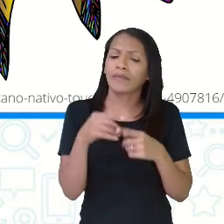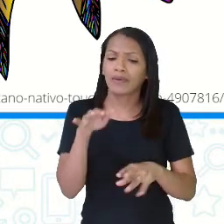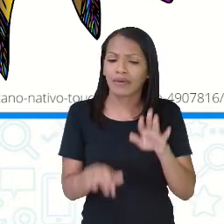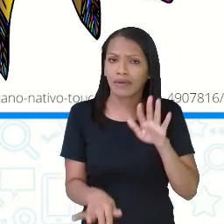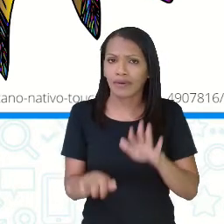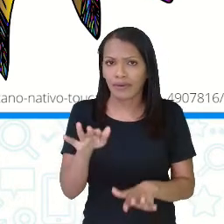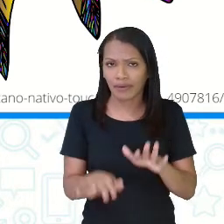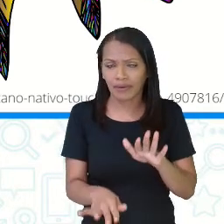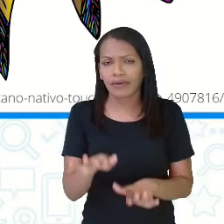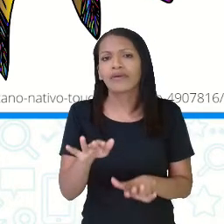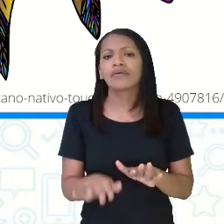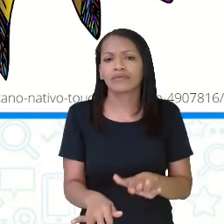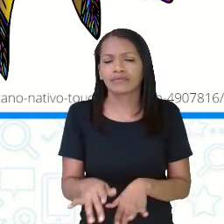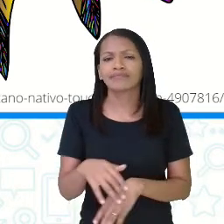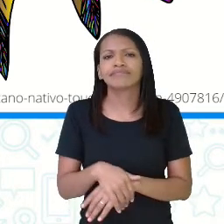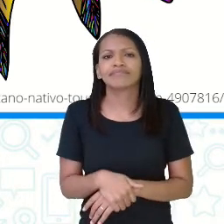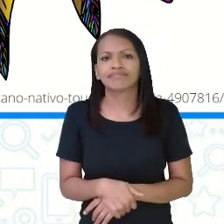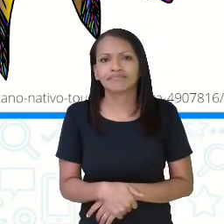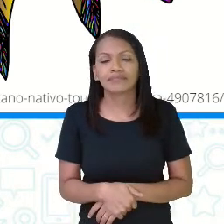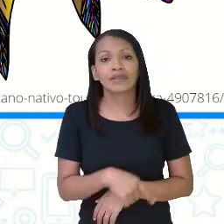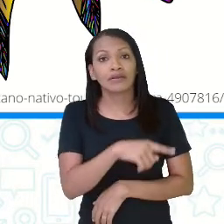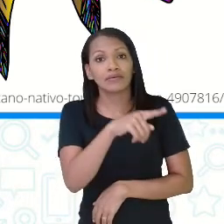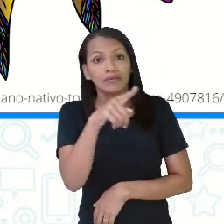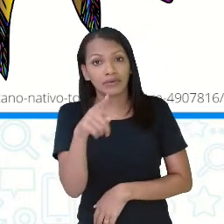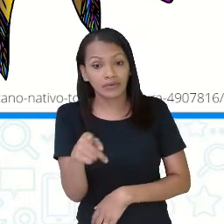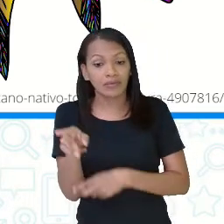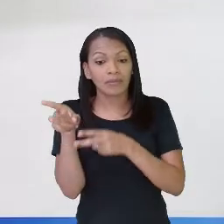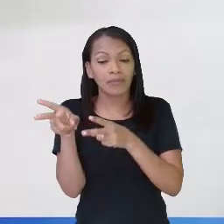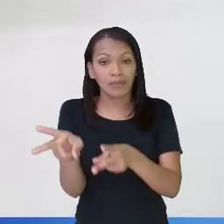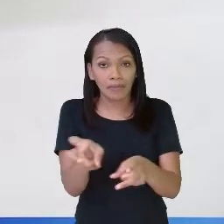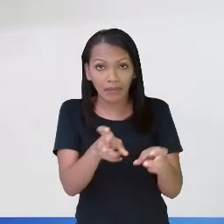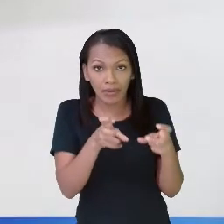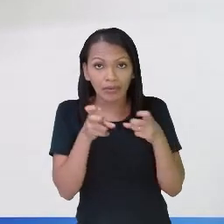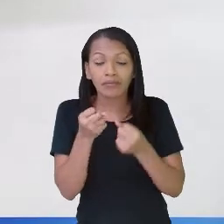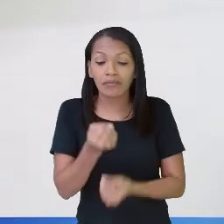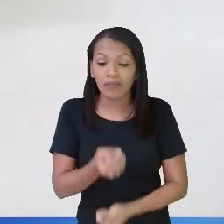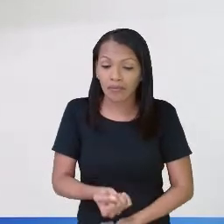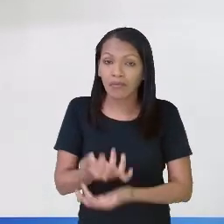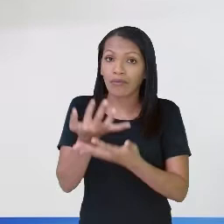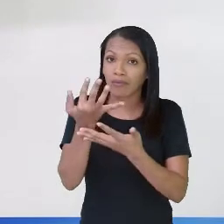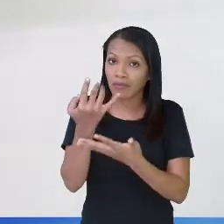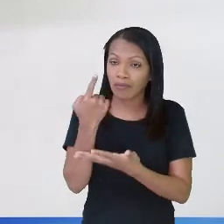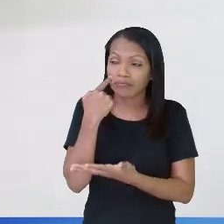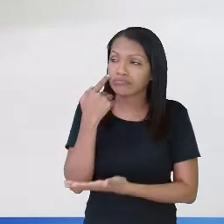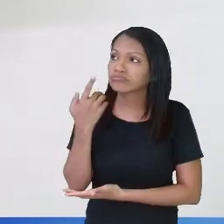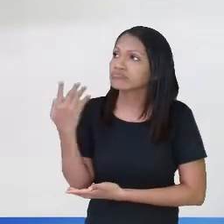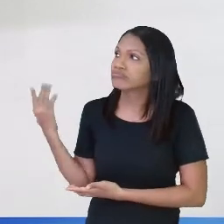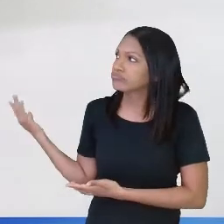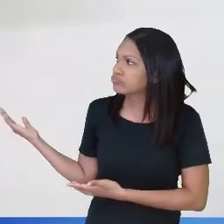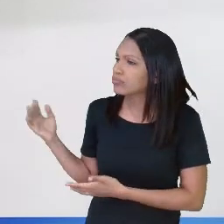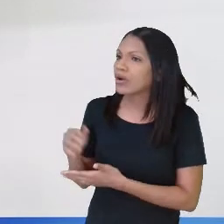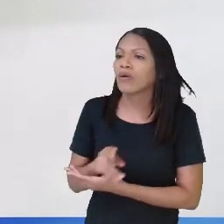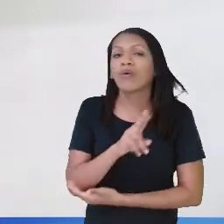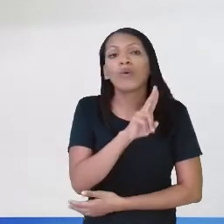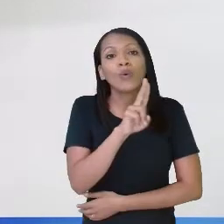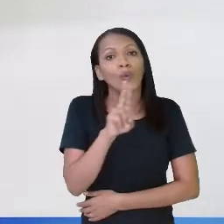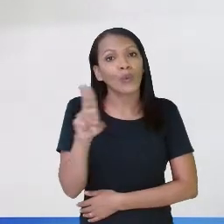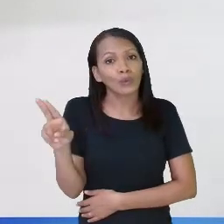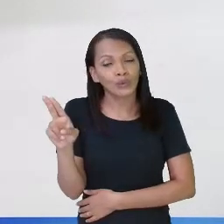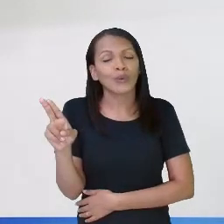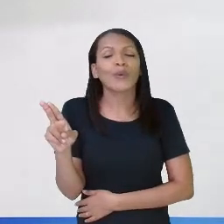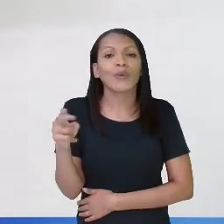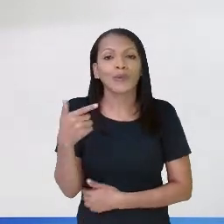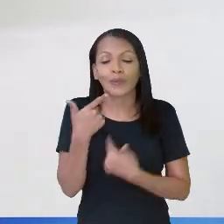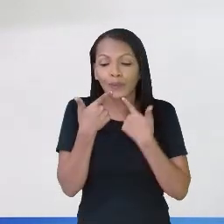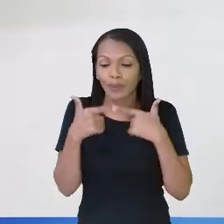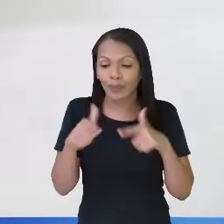realmente retarda um pouquinho. Então, se você percebeu nesse poema o nome da língua, da nação